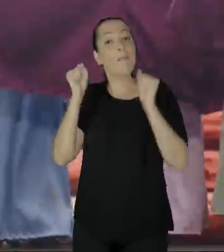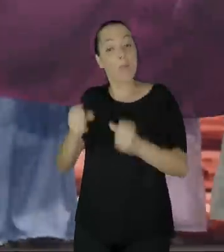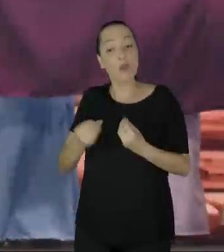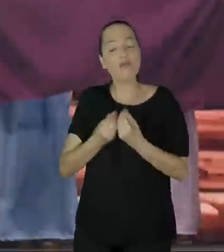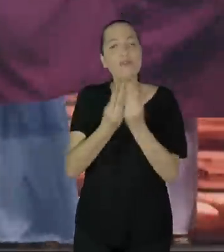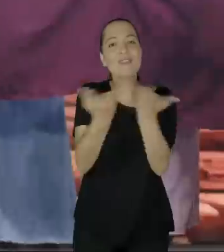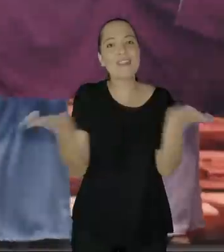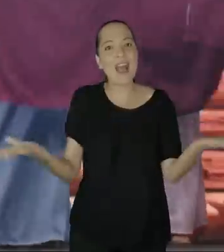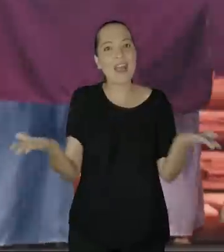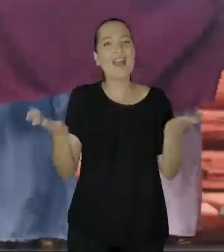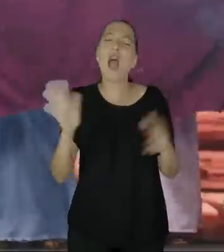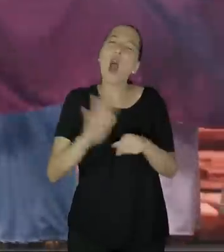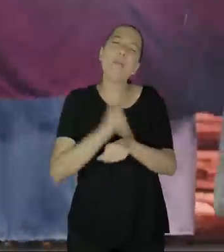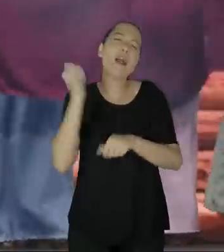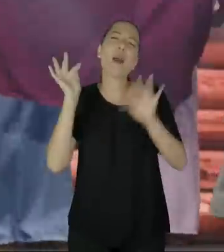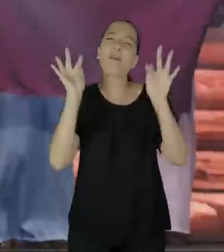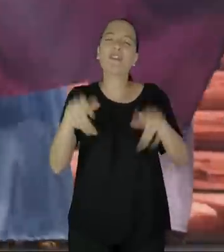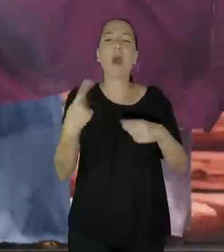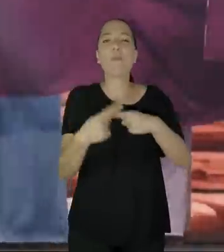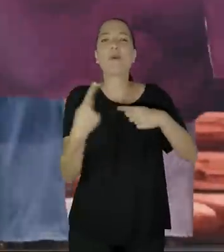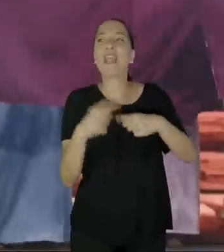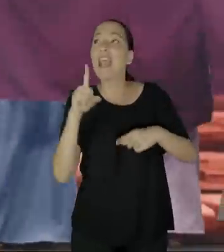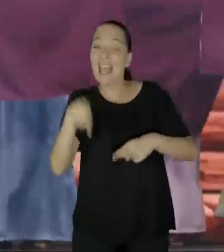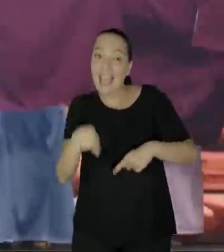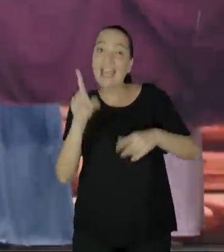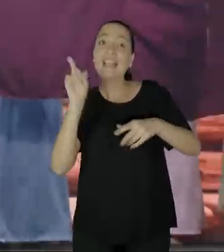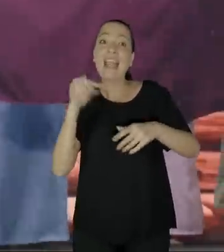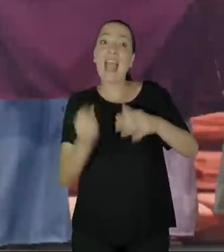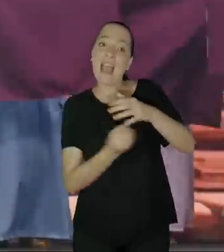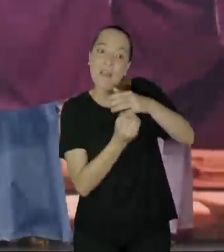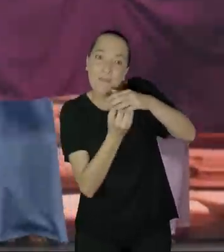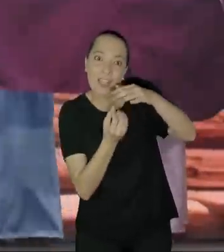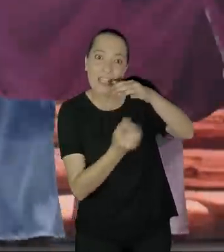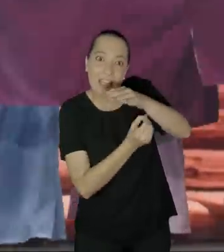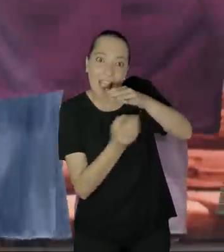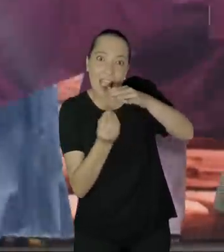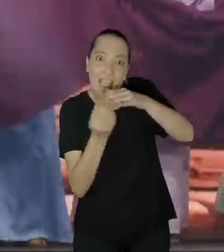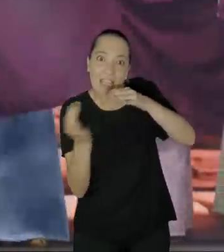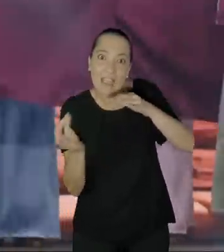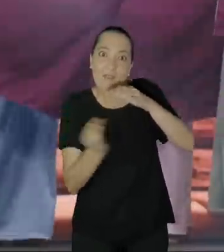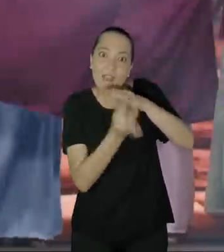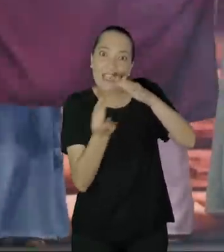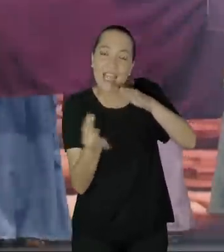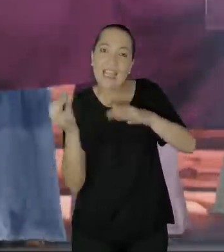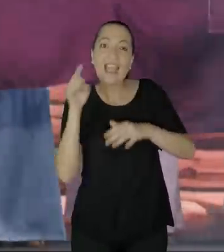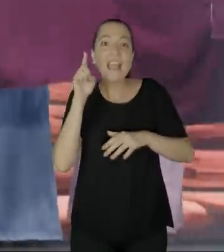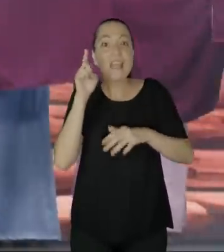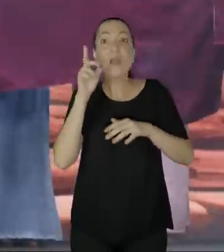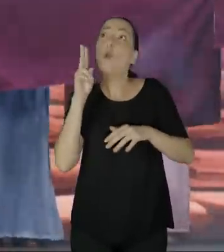final, pois ele é a videira e o vosso pai é o agricultor.